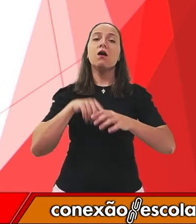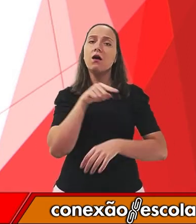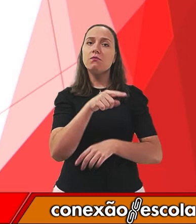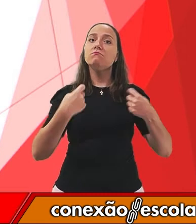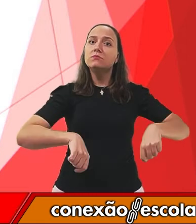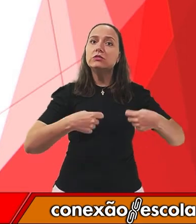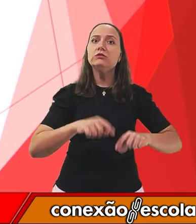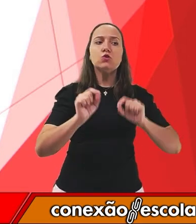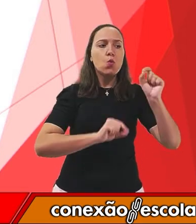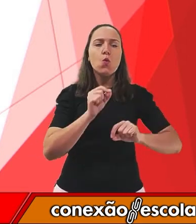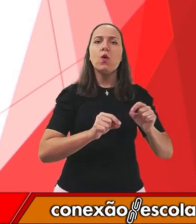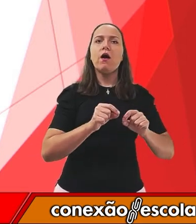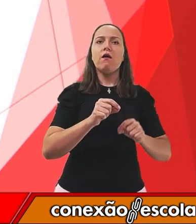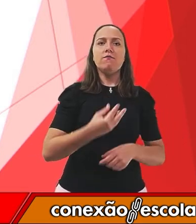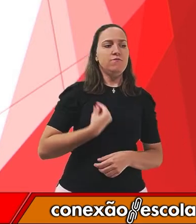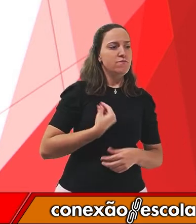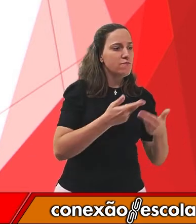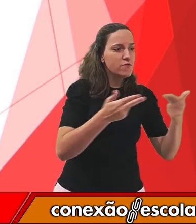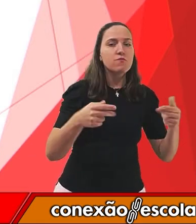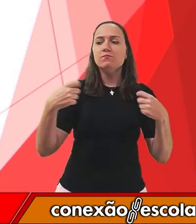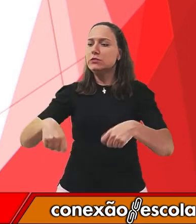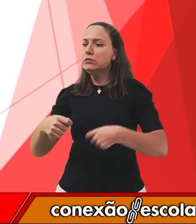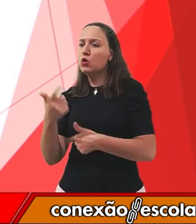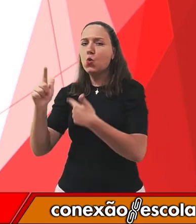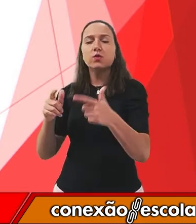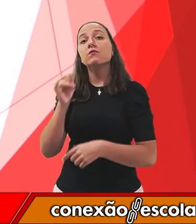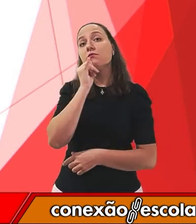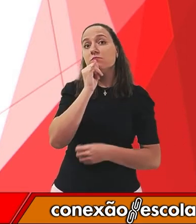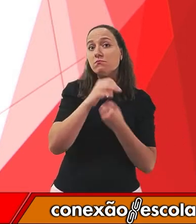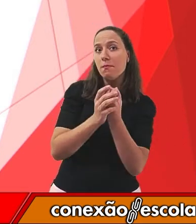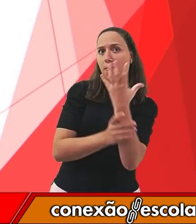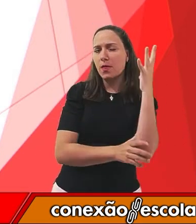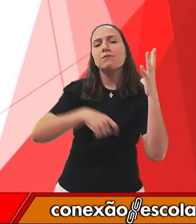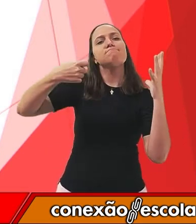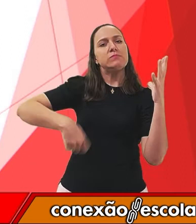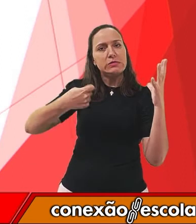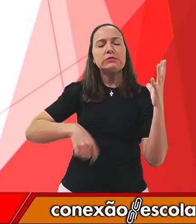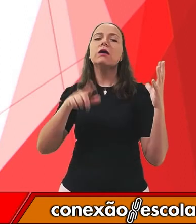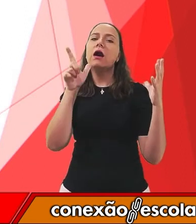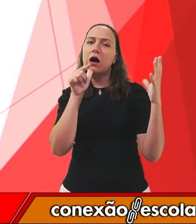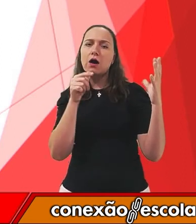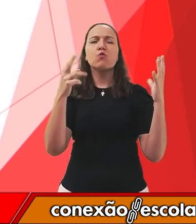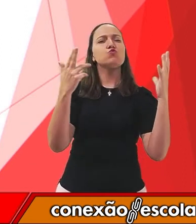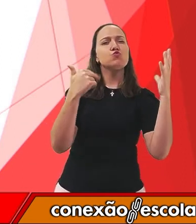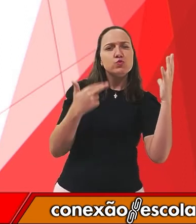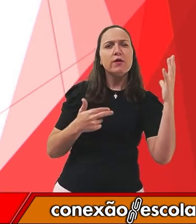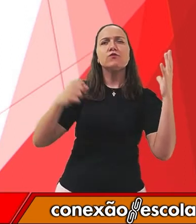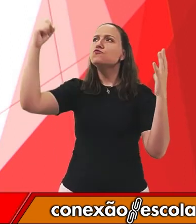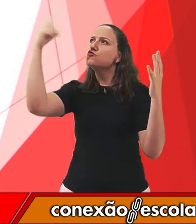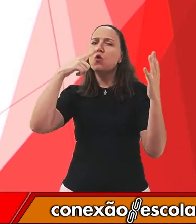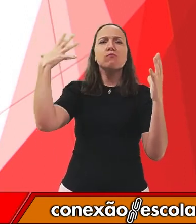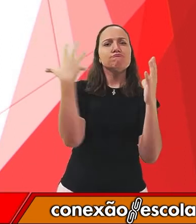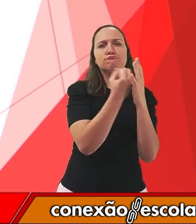sobreviver. Por exemplo, as plantas precisam de água, nutrientes e luz do sol para que produzam o seu